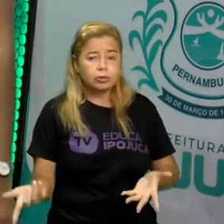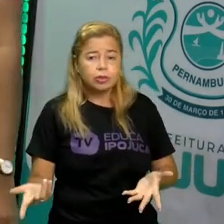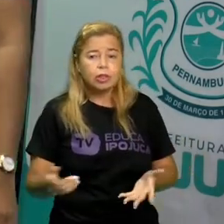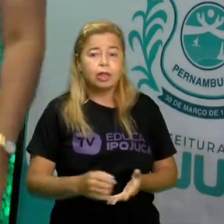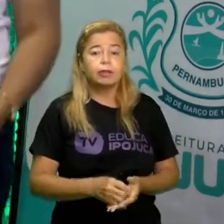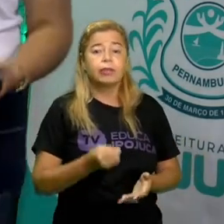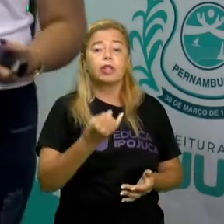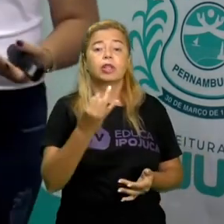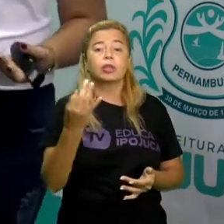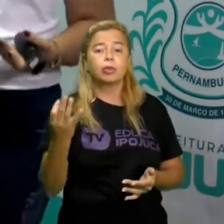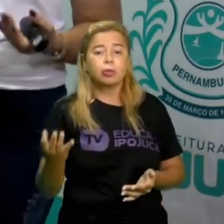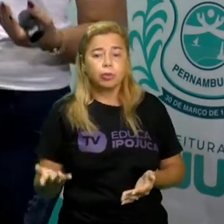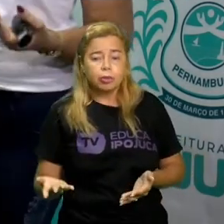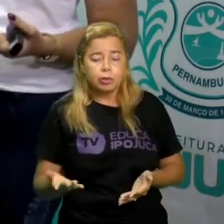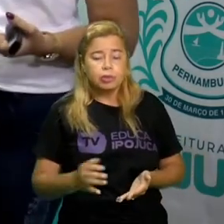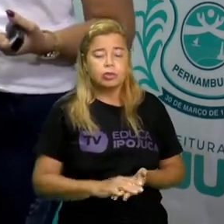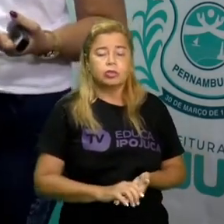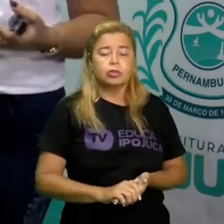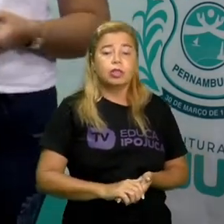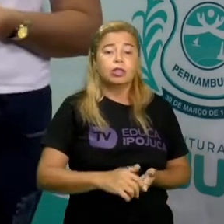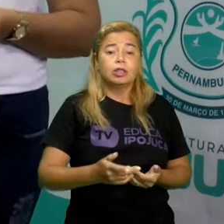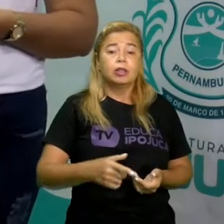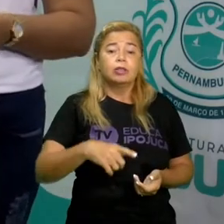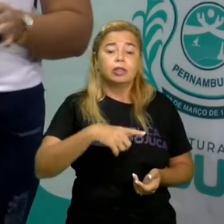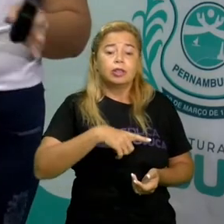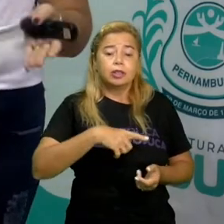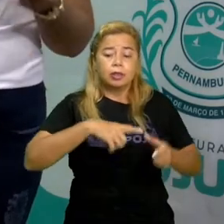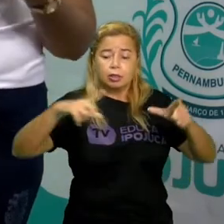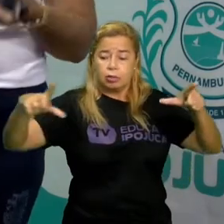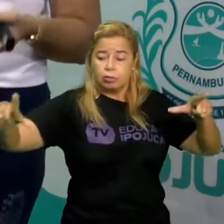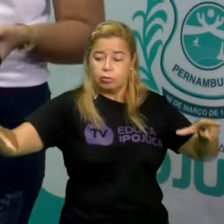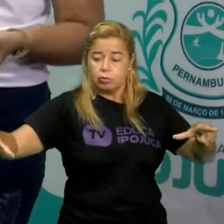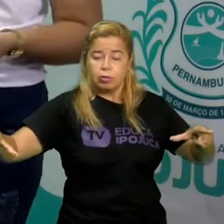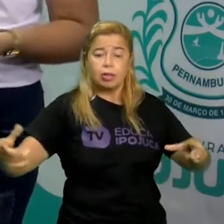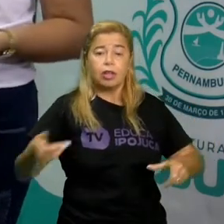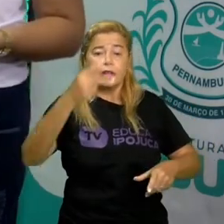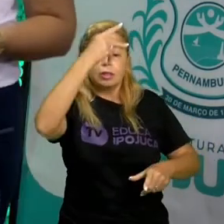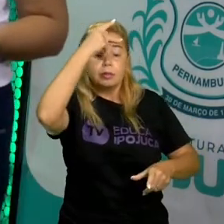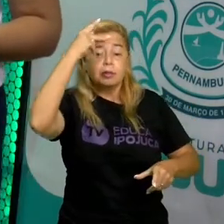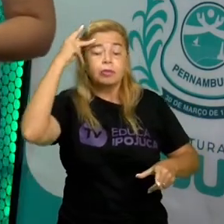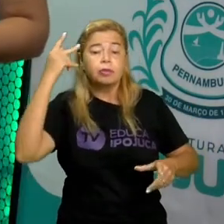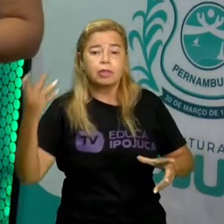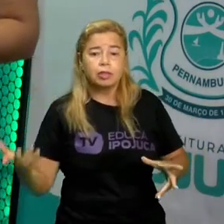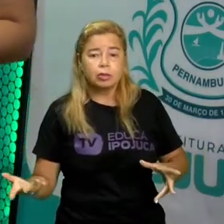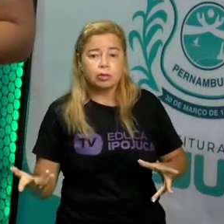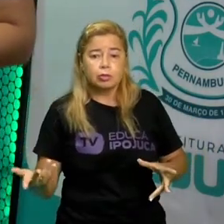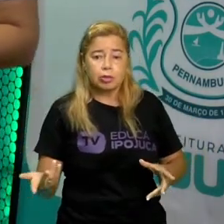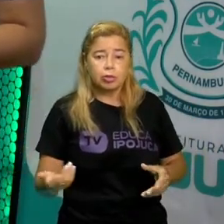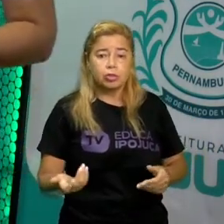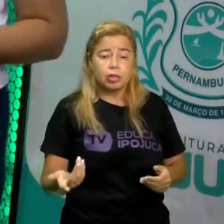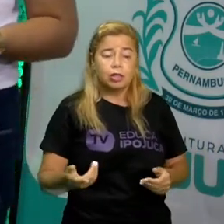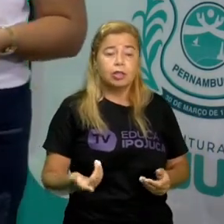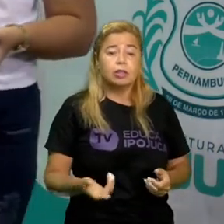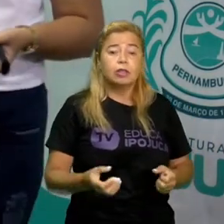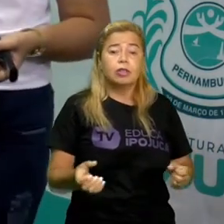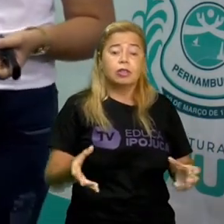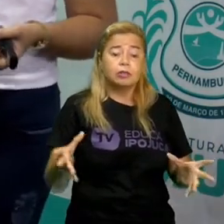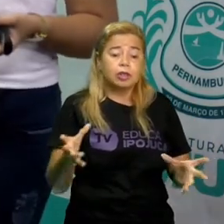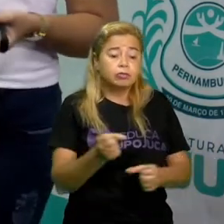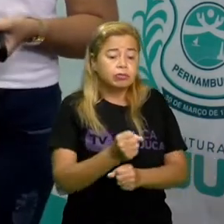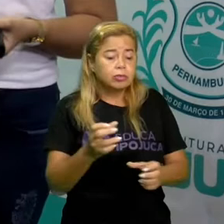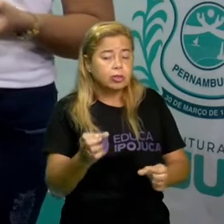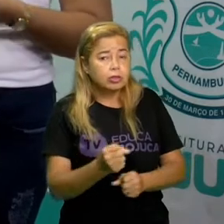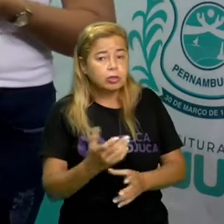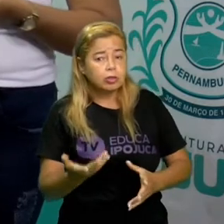é igual a total de habitantes e área. É o que a gente vai fazer. Vai calcular, por exemplo, um determinado lugar tem